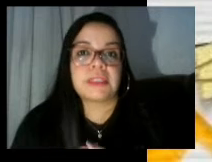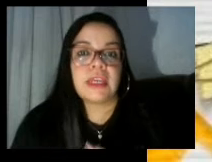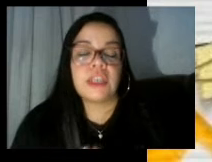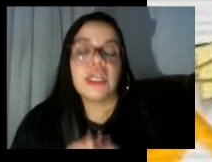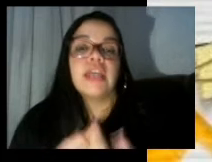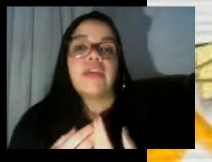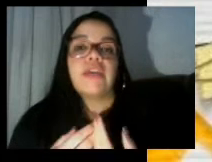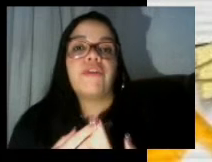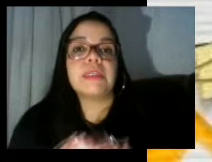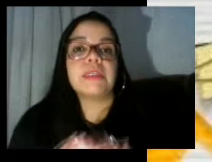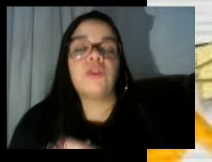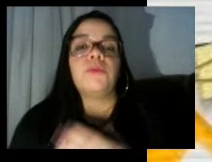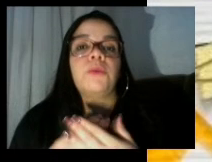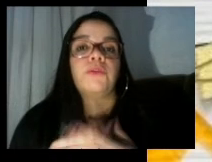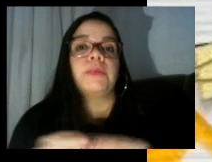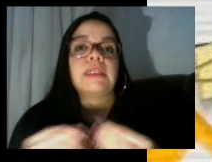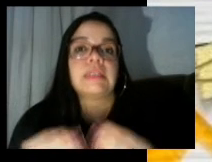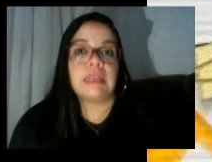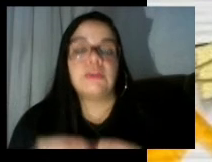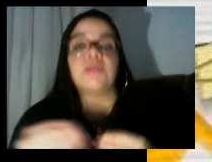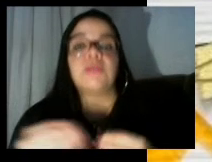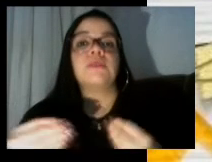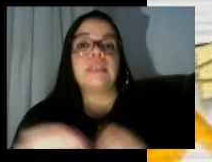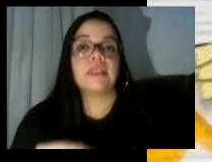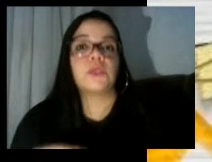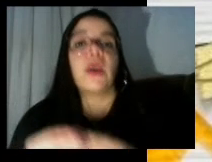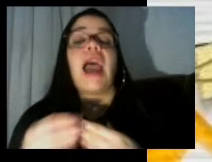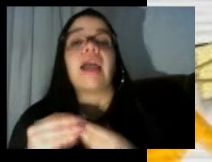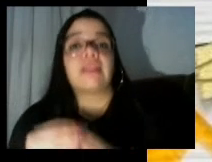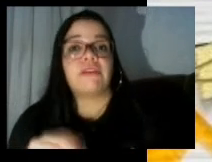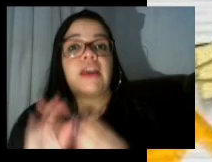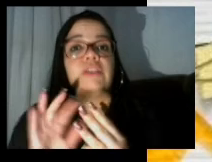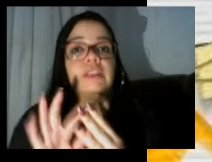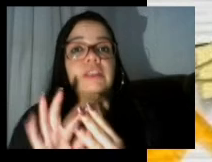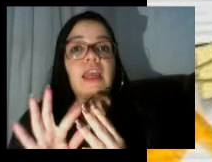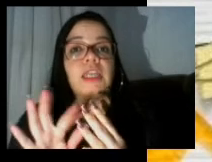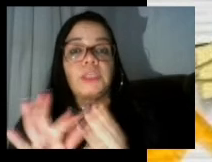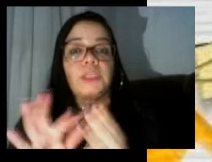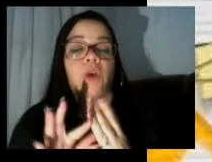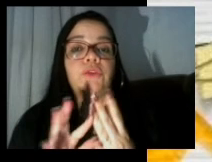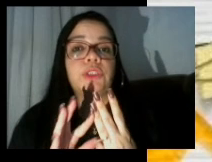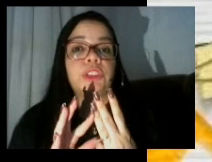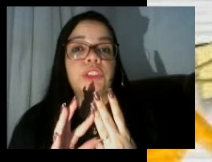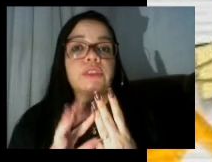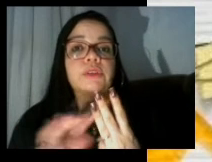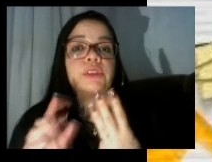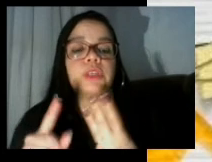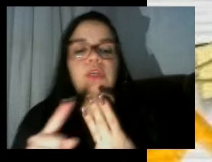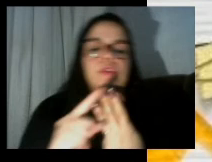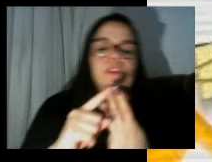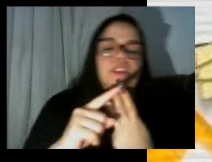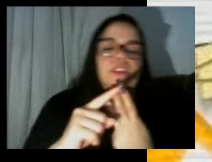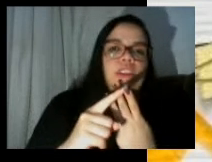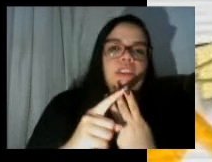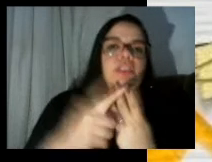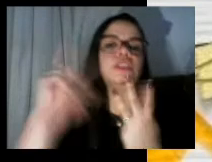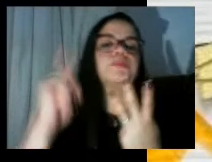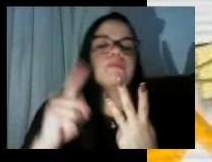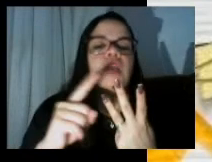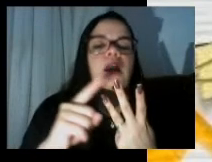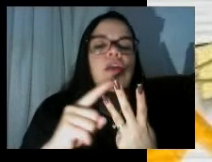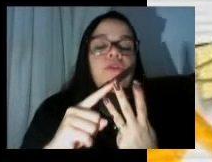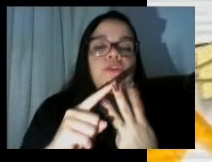para vocês que a formação do povo brasileiro deu-se início através de 3 povos distintos? Dos